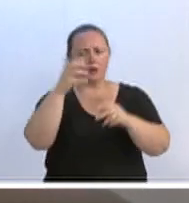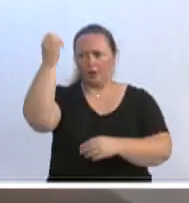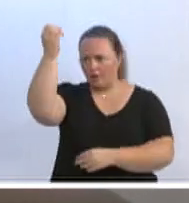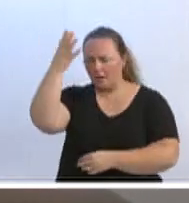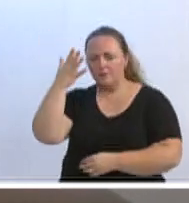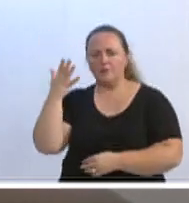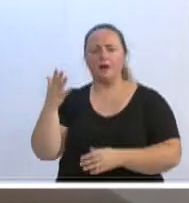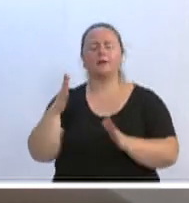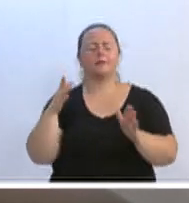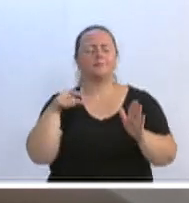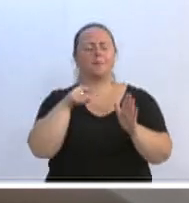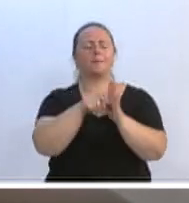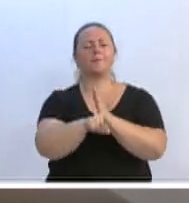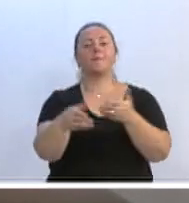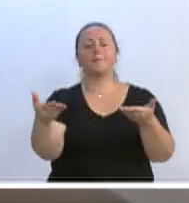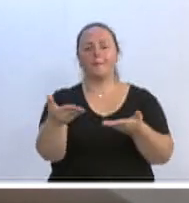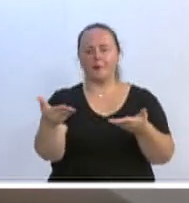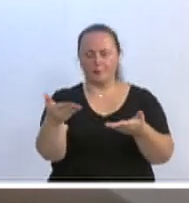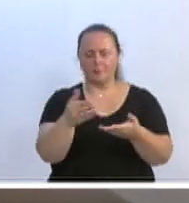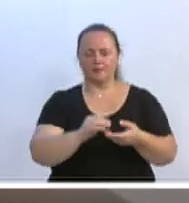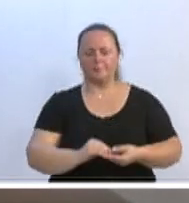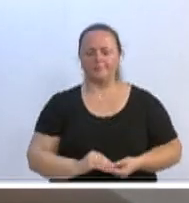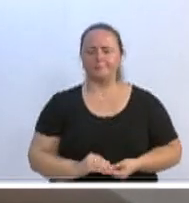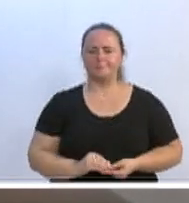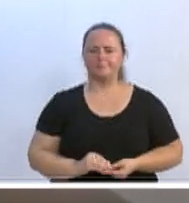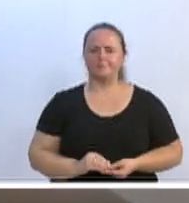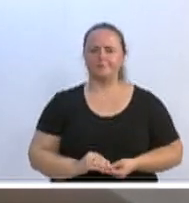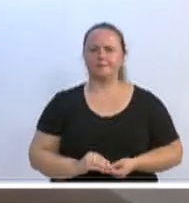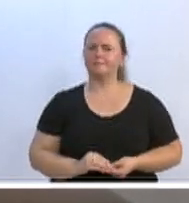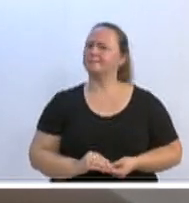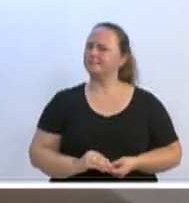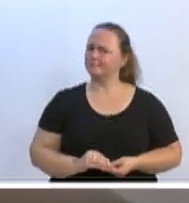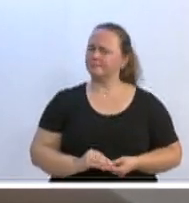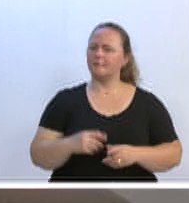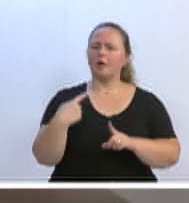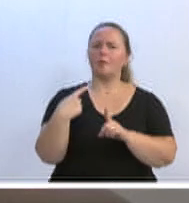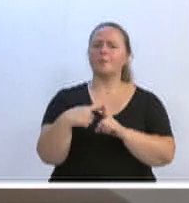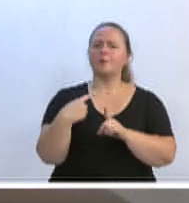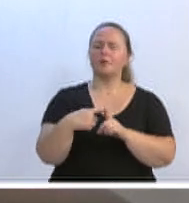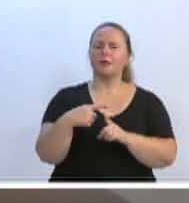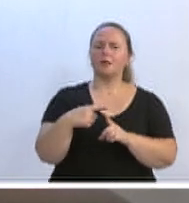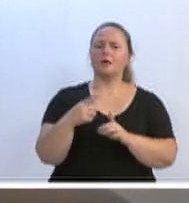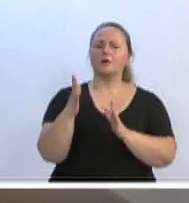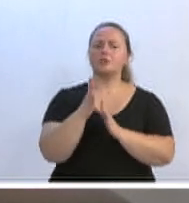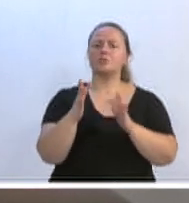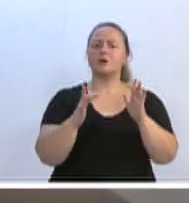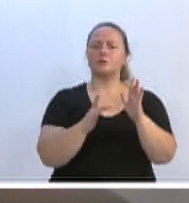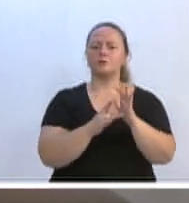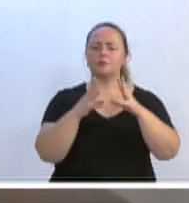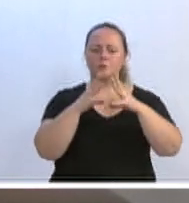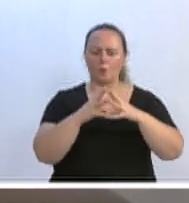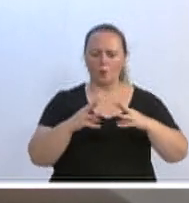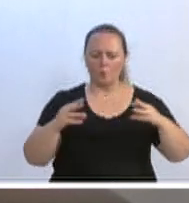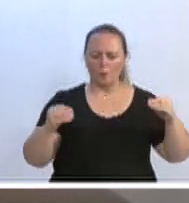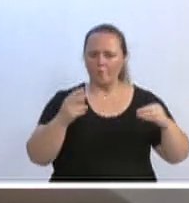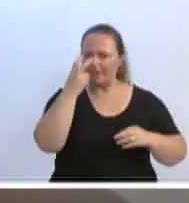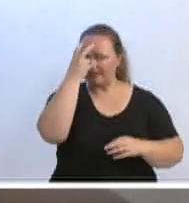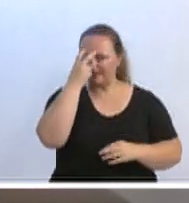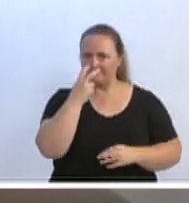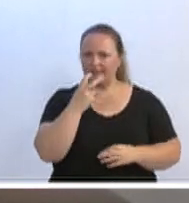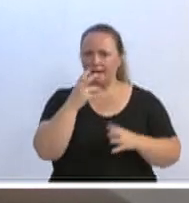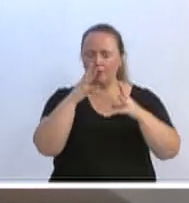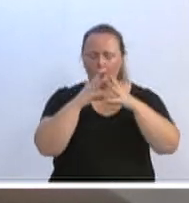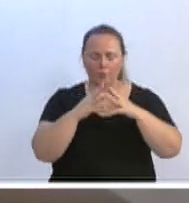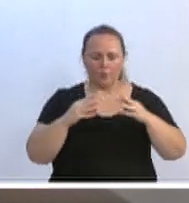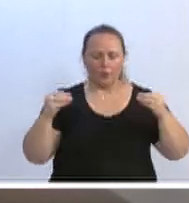pergunta. Por que é que Jesus curou 3 cegos? E os 3 cegos